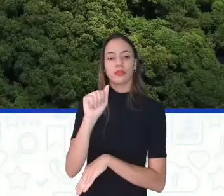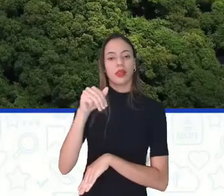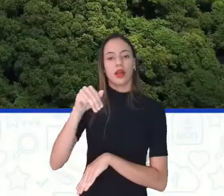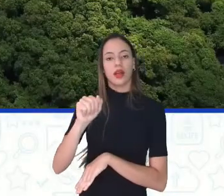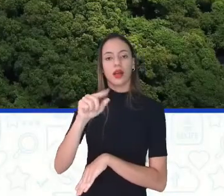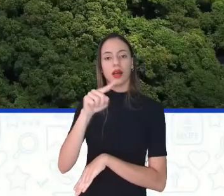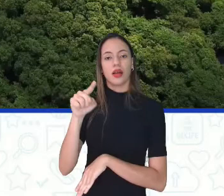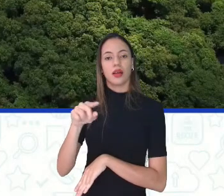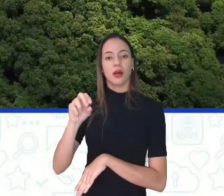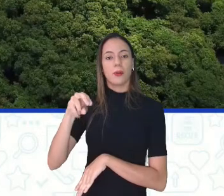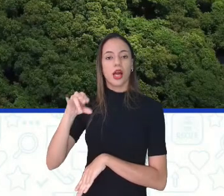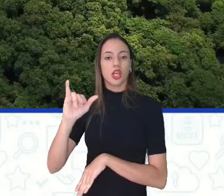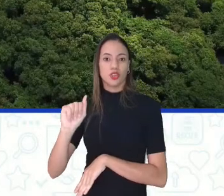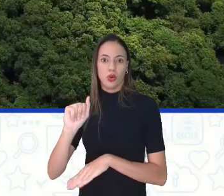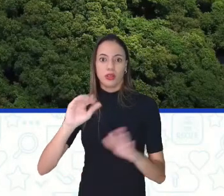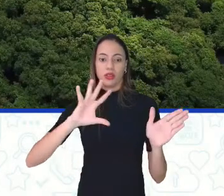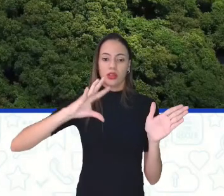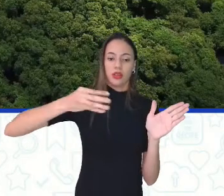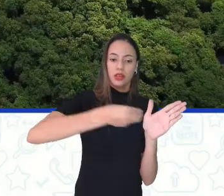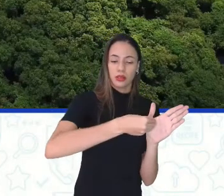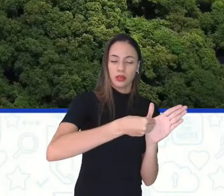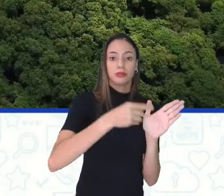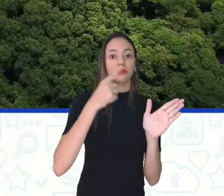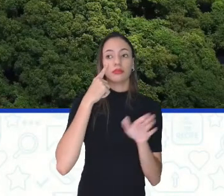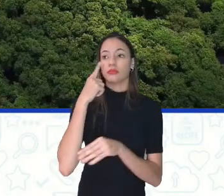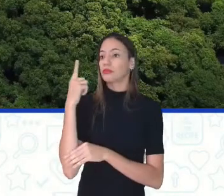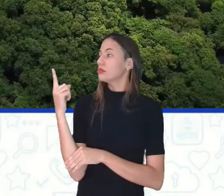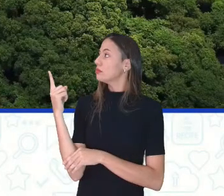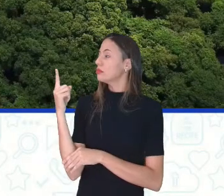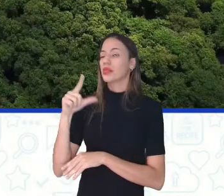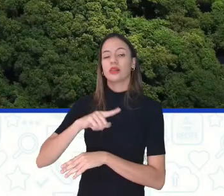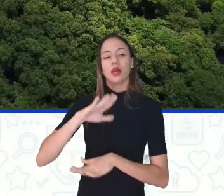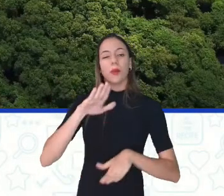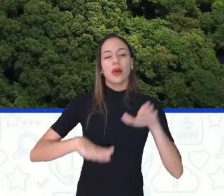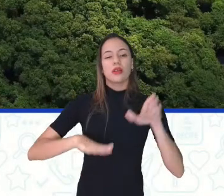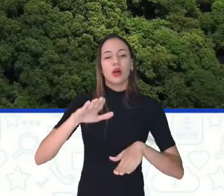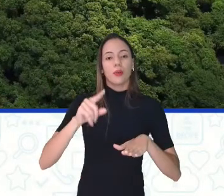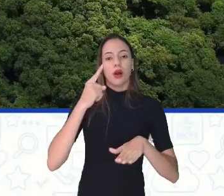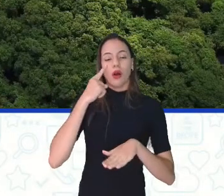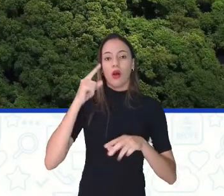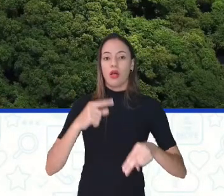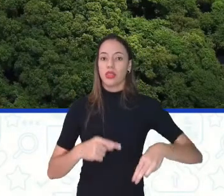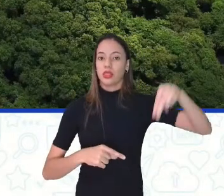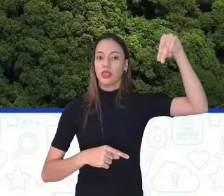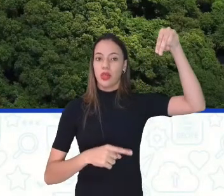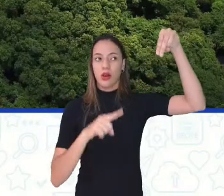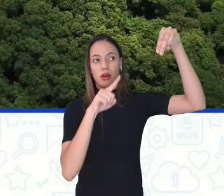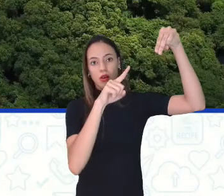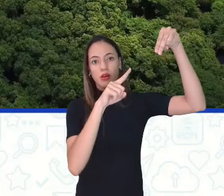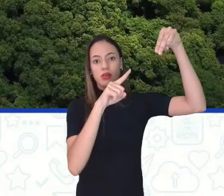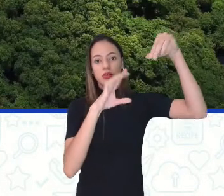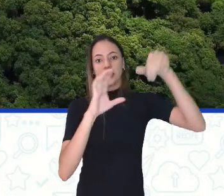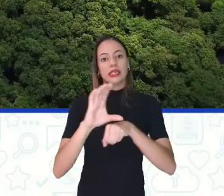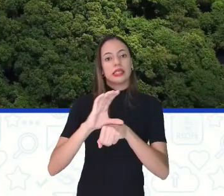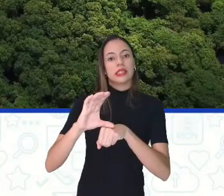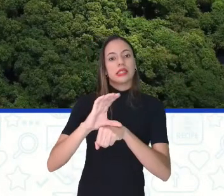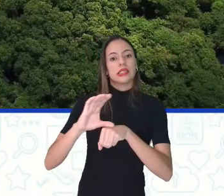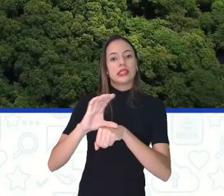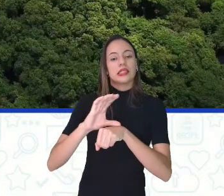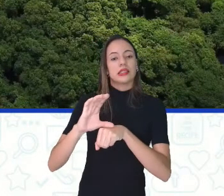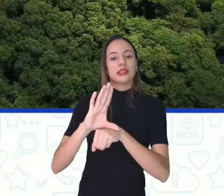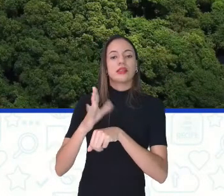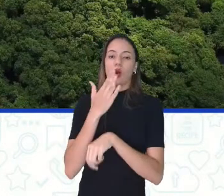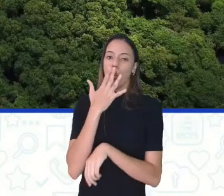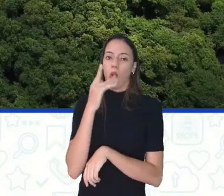gentileza. Ótimo. Então, na Amazônia, a gente tem aí, lá no norte do país, estão vendo em cinza, está